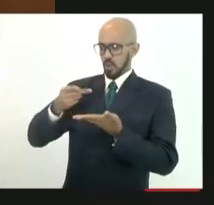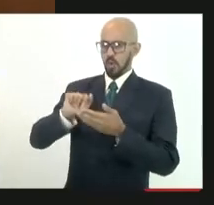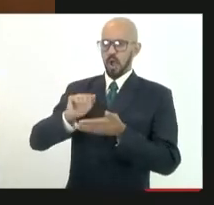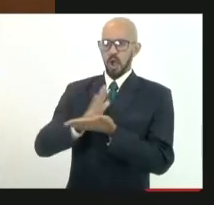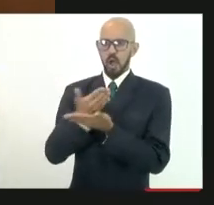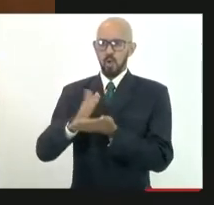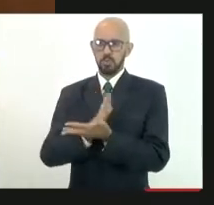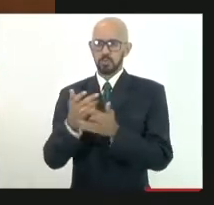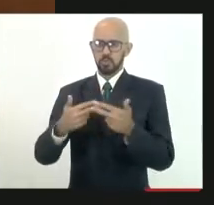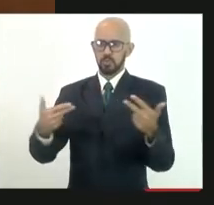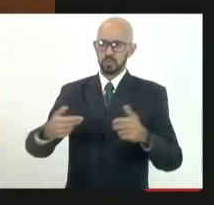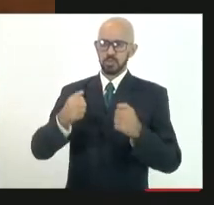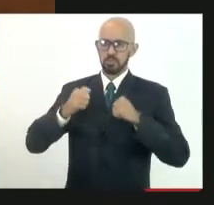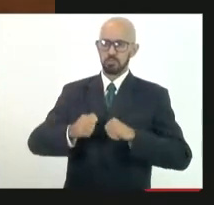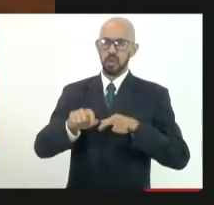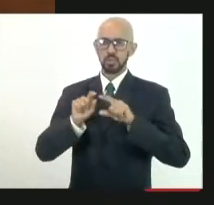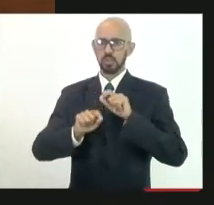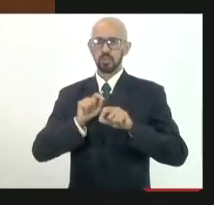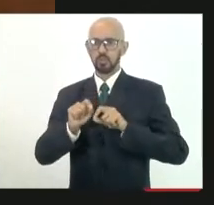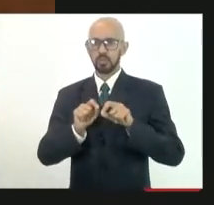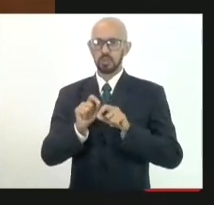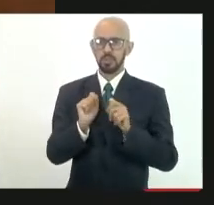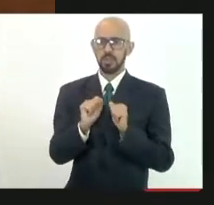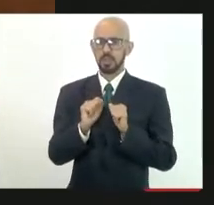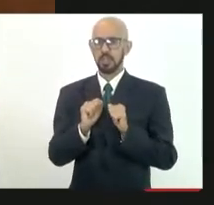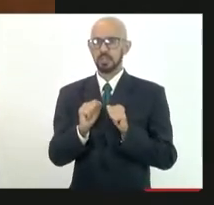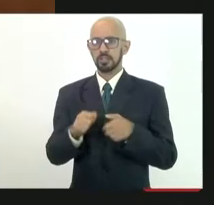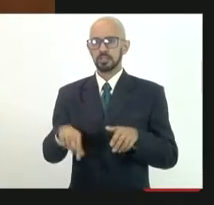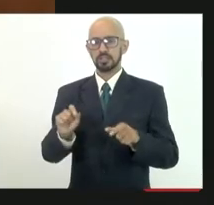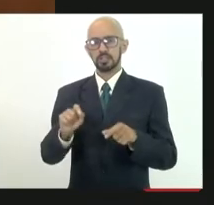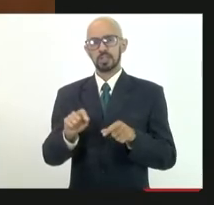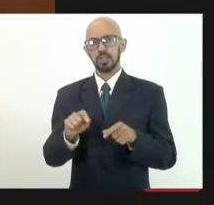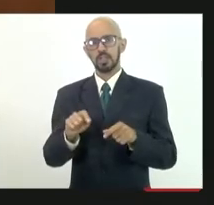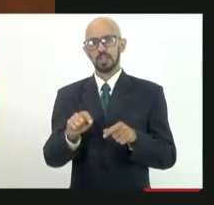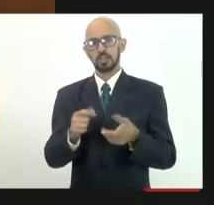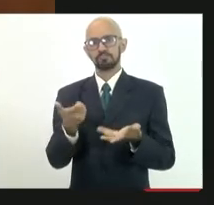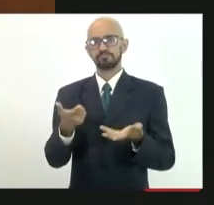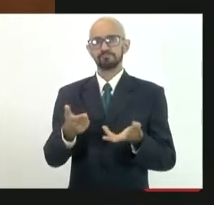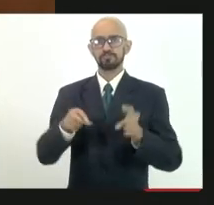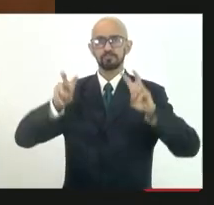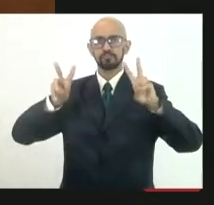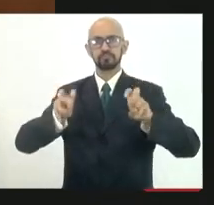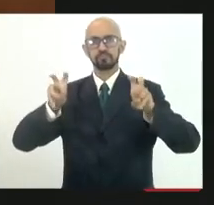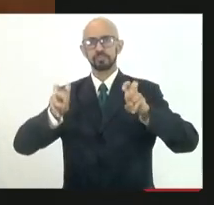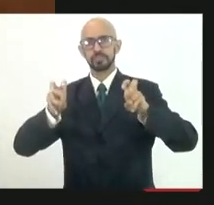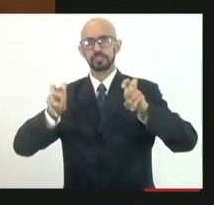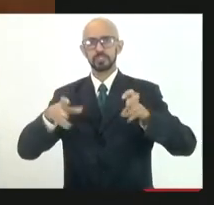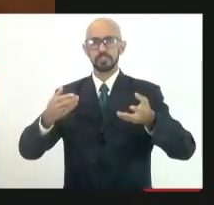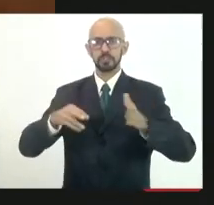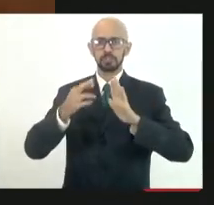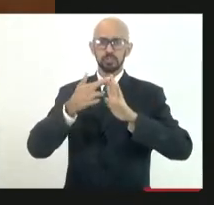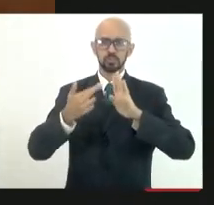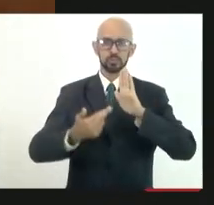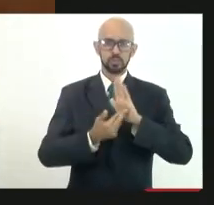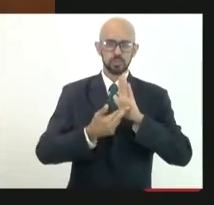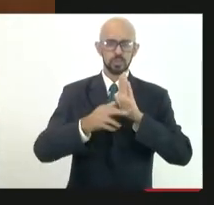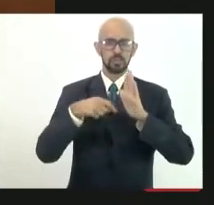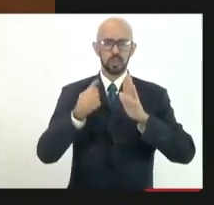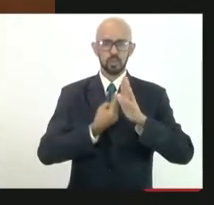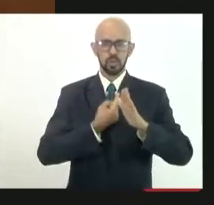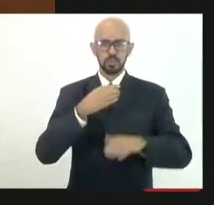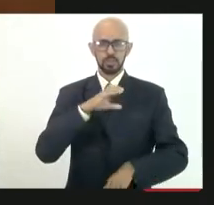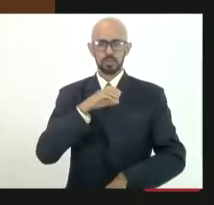pontos que podem se constituir em eixos do relatório da nossa